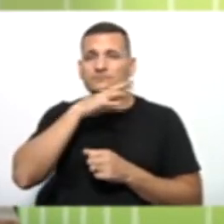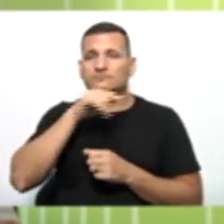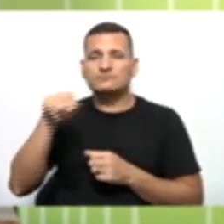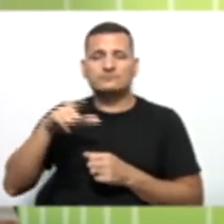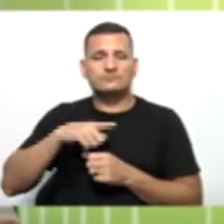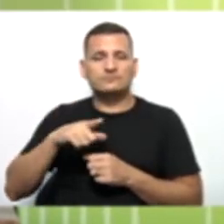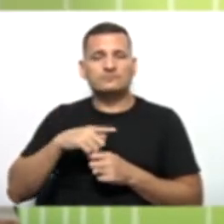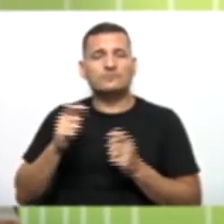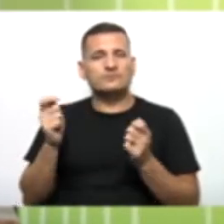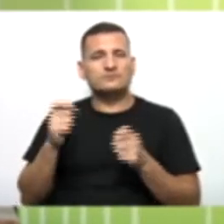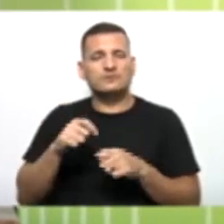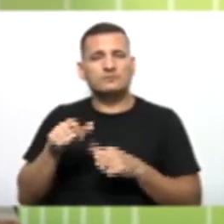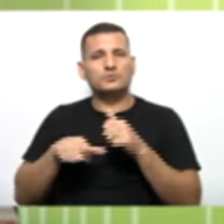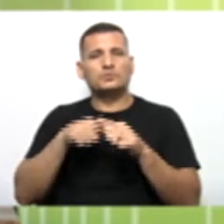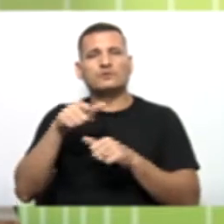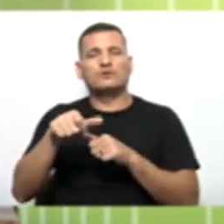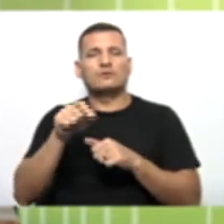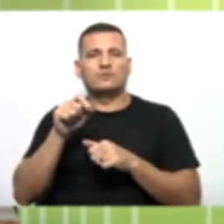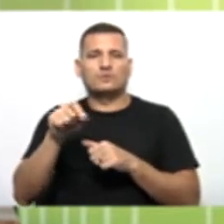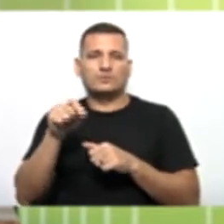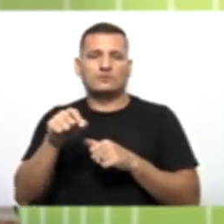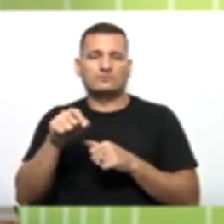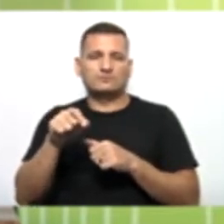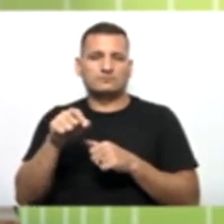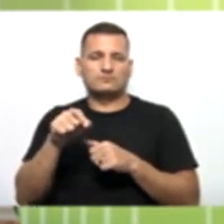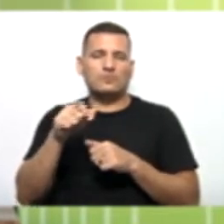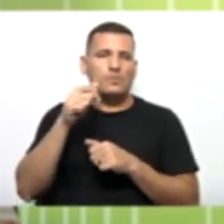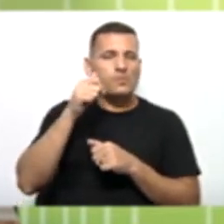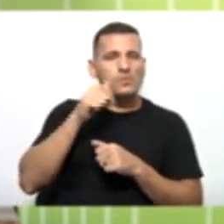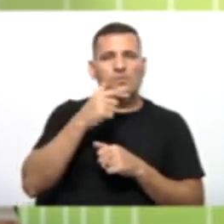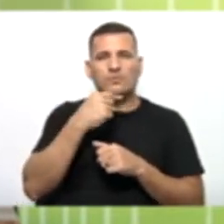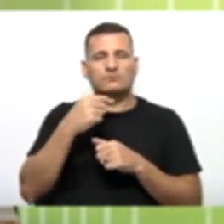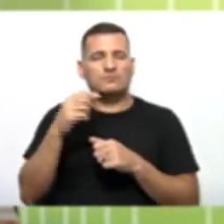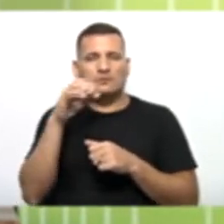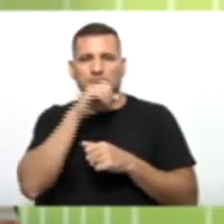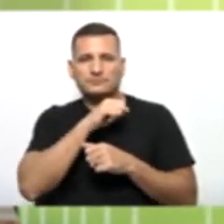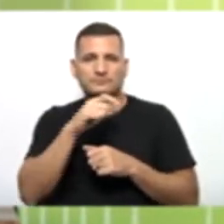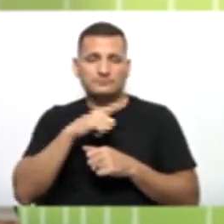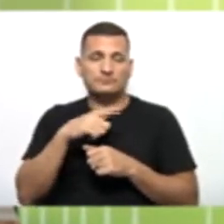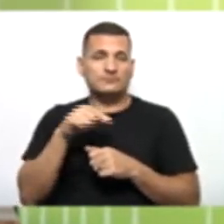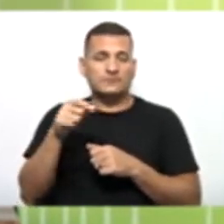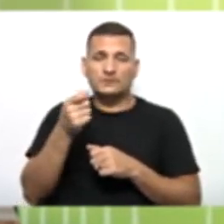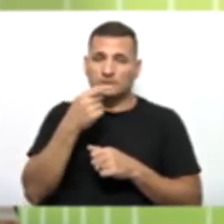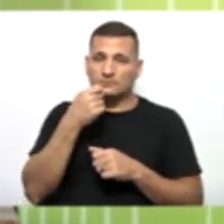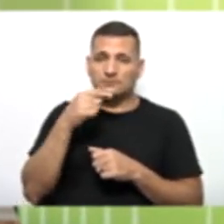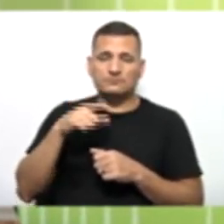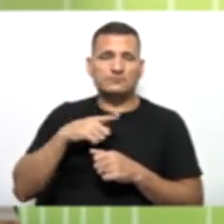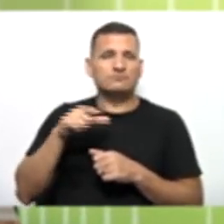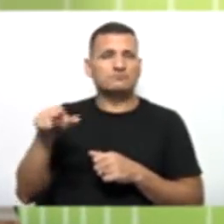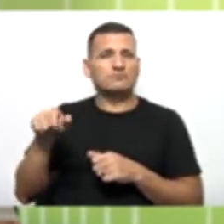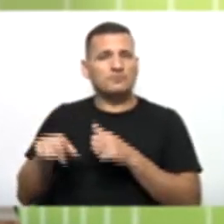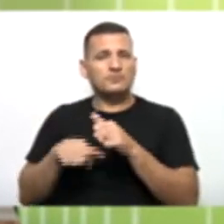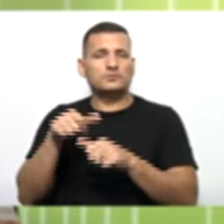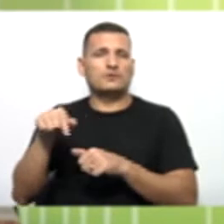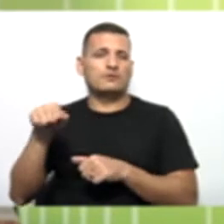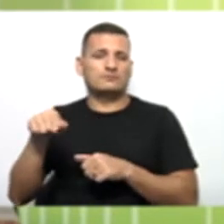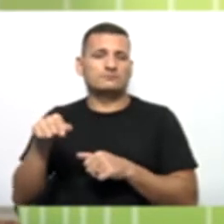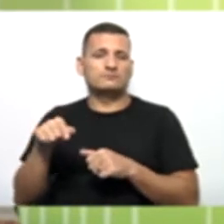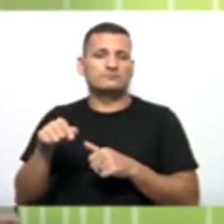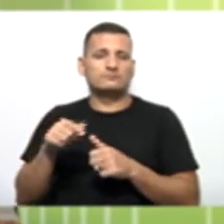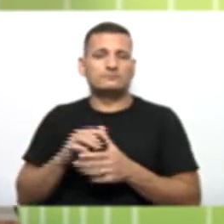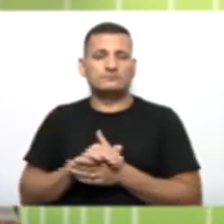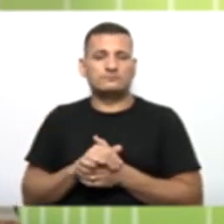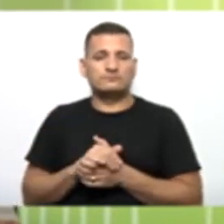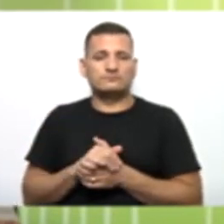mudar de sexo muito facilmente. E essas pílulas fazem com que eles mudem de sexo. E, portanto,